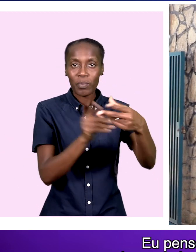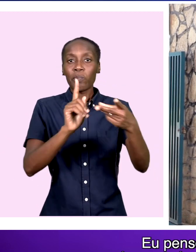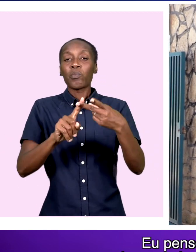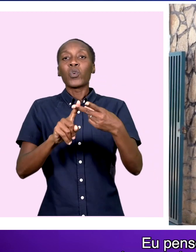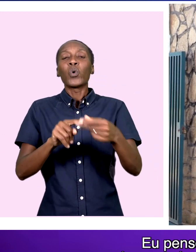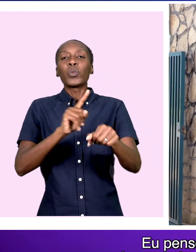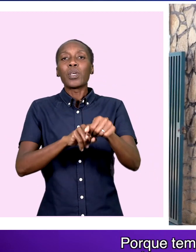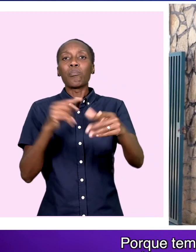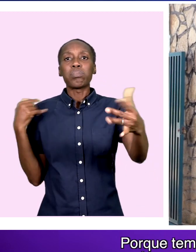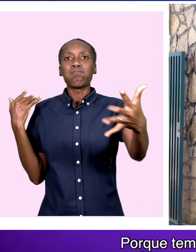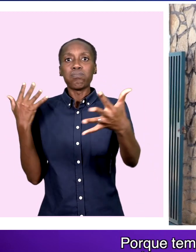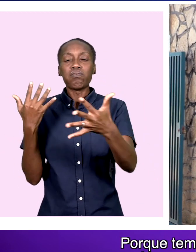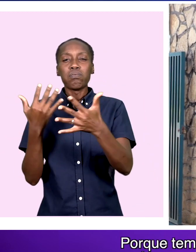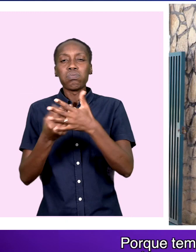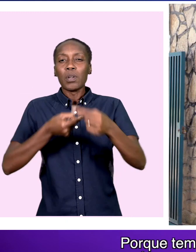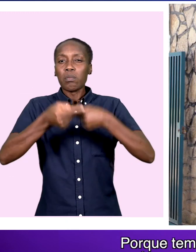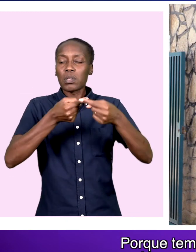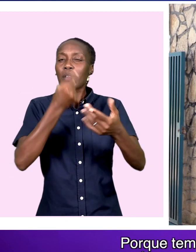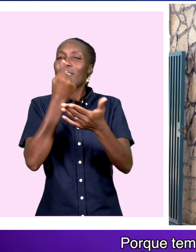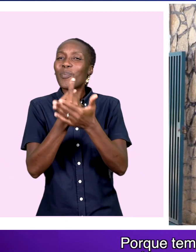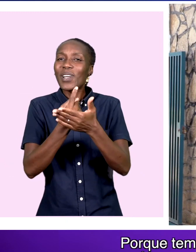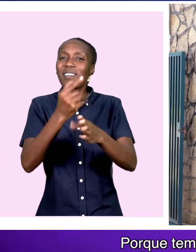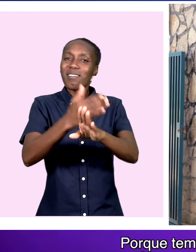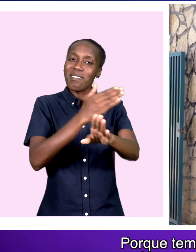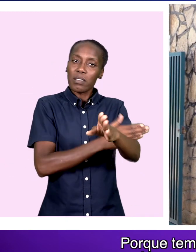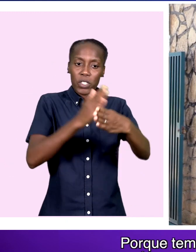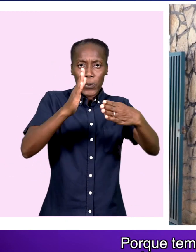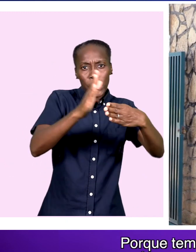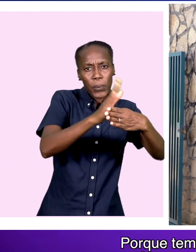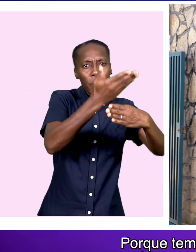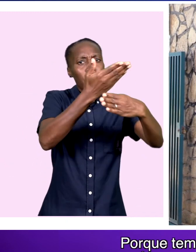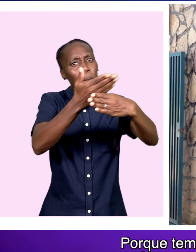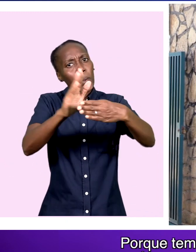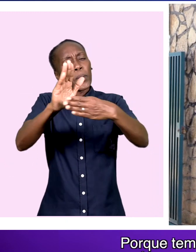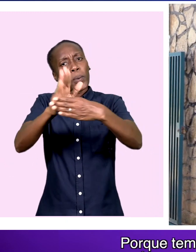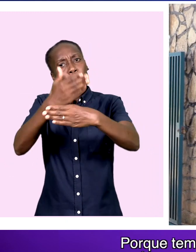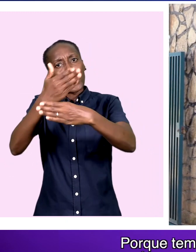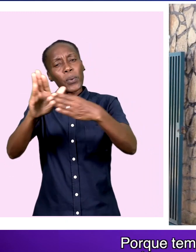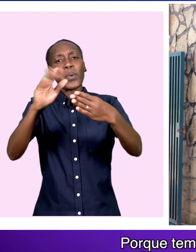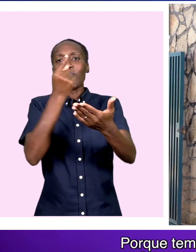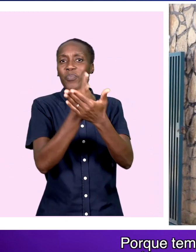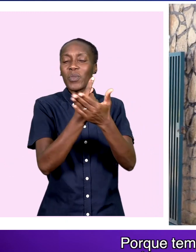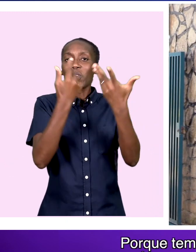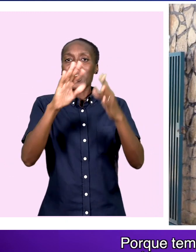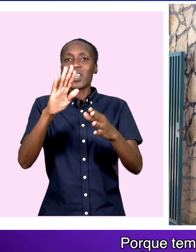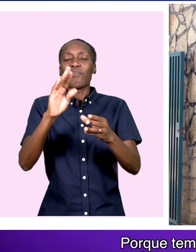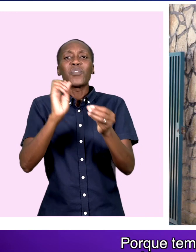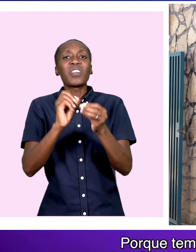alguns aspectos. Porque temos acompanhado pessoas ditas normais que se fazem a esses locais